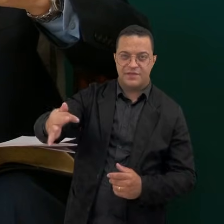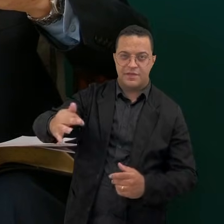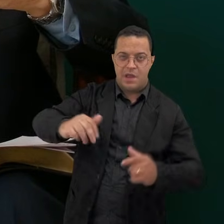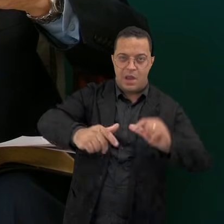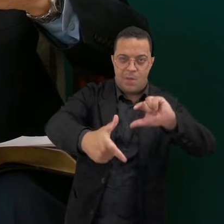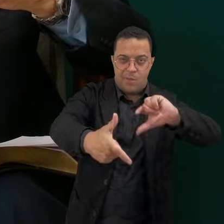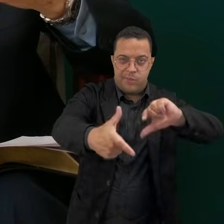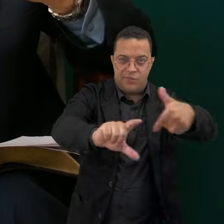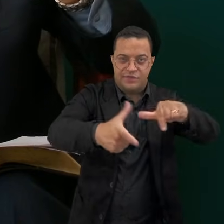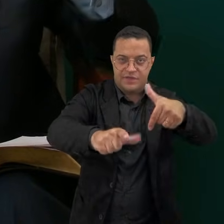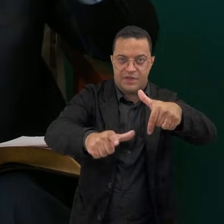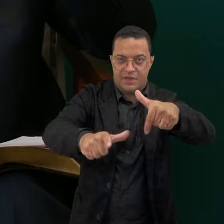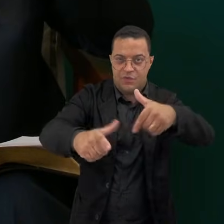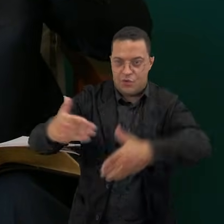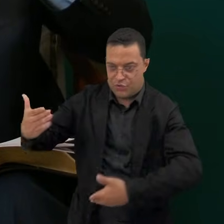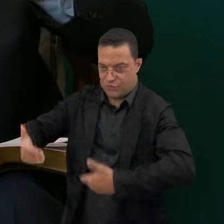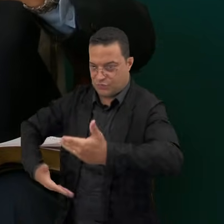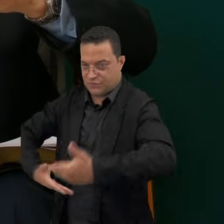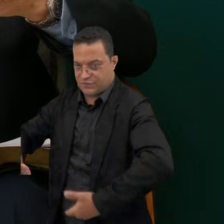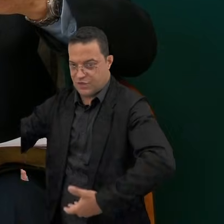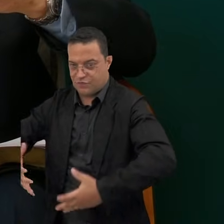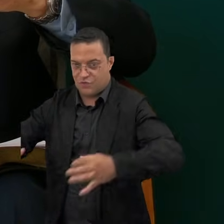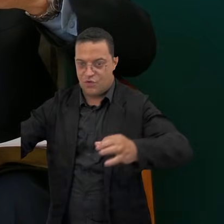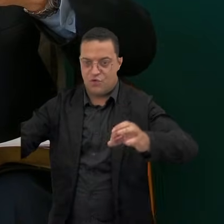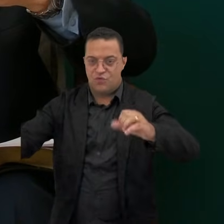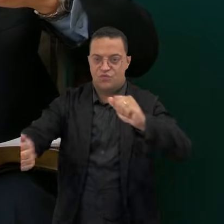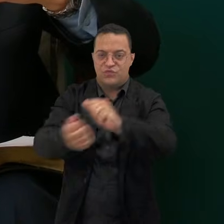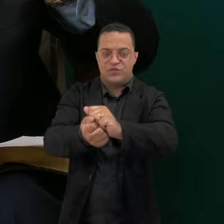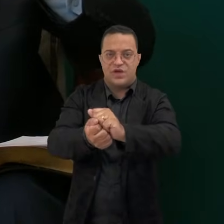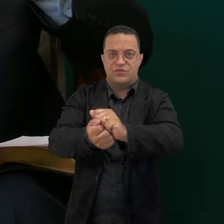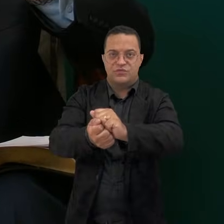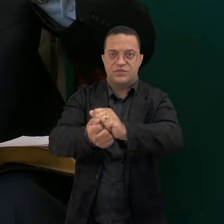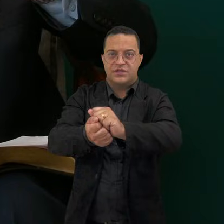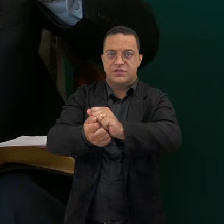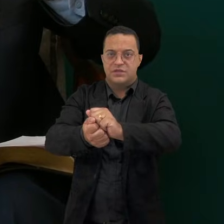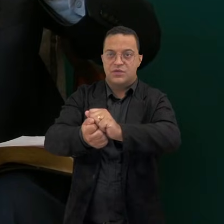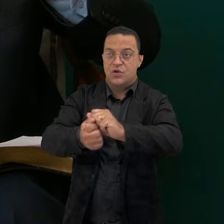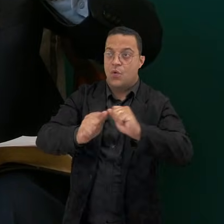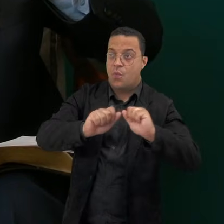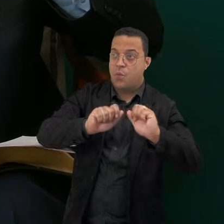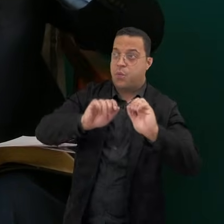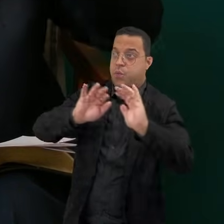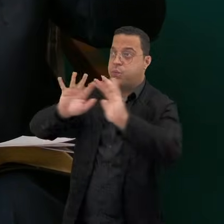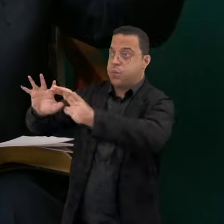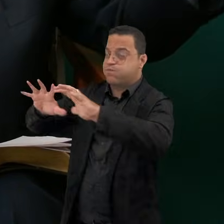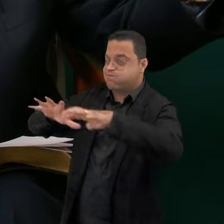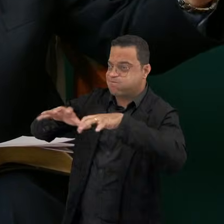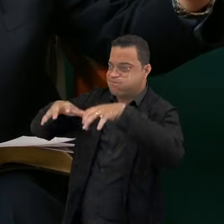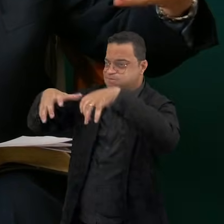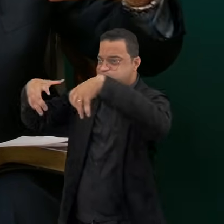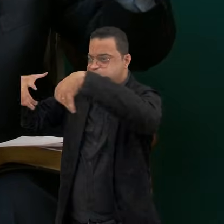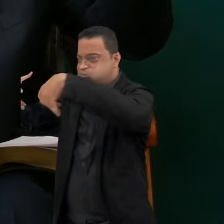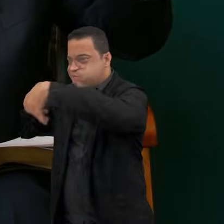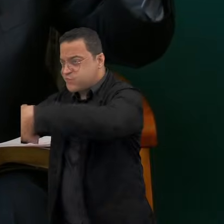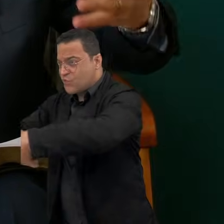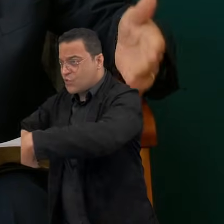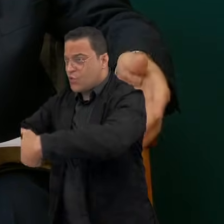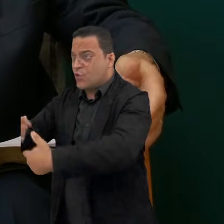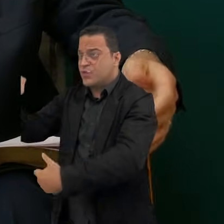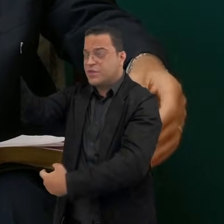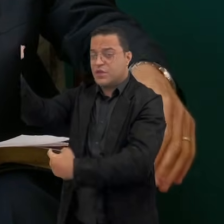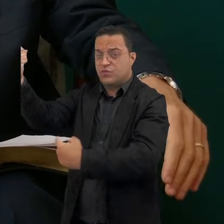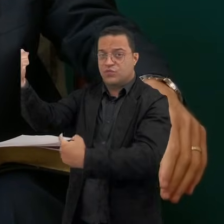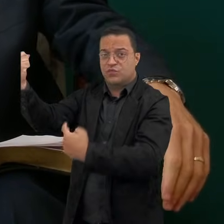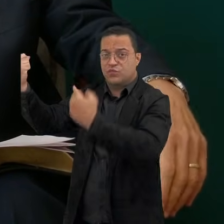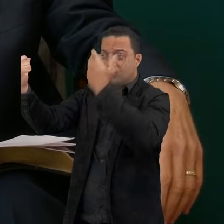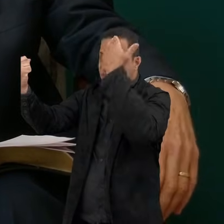aquele texto que fala da dança de Manaim, a união de dois povos. Sim. Nós vamos nos unir e vamos passar a ser os remidos do Cordeiro, um só povo na